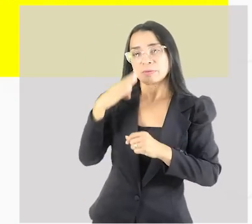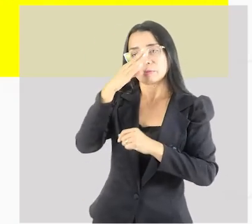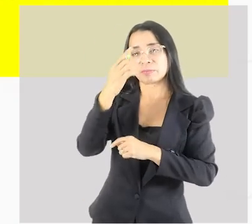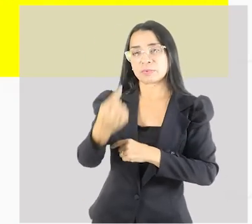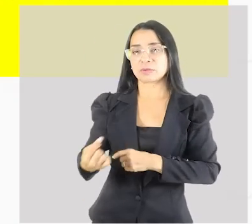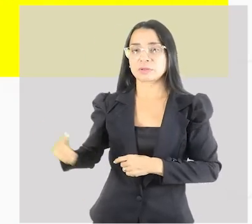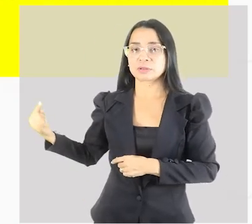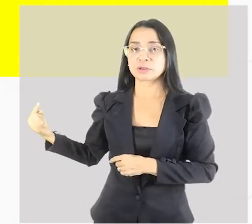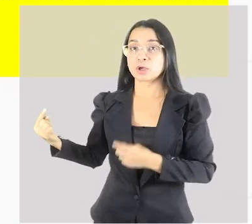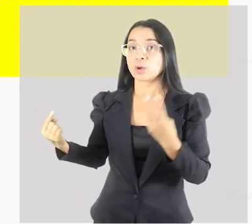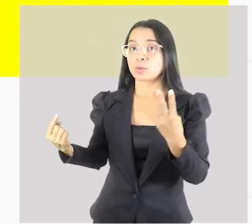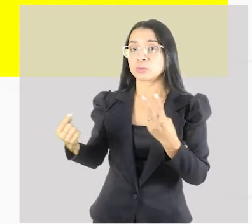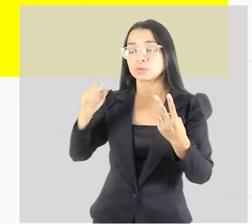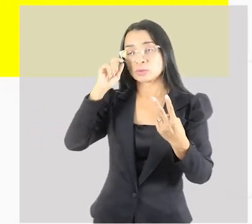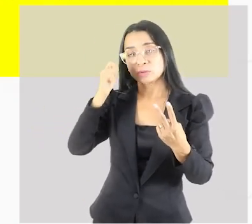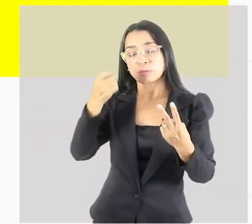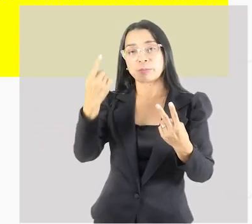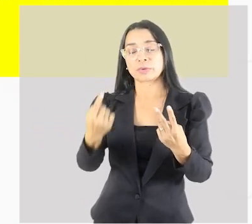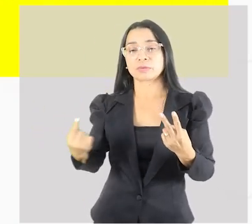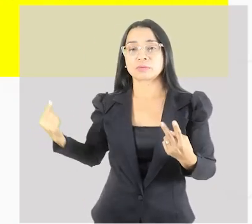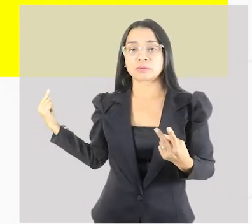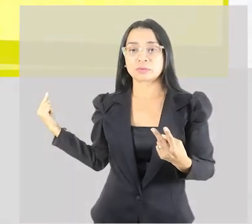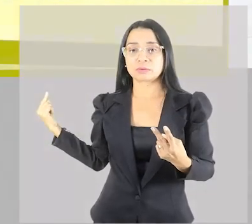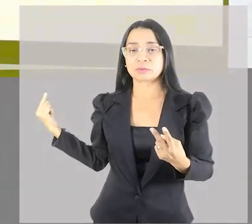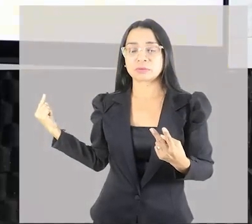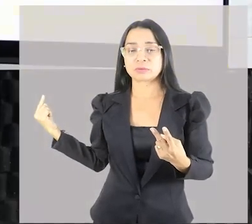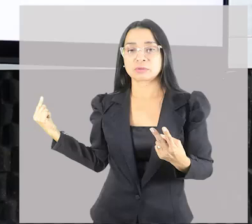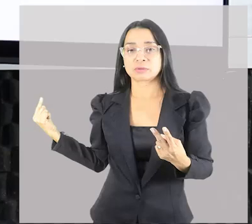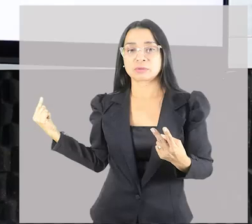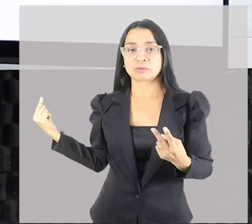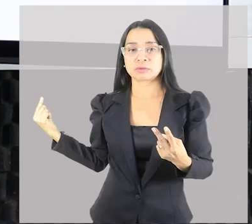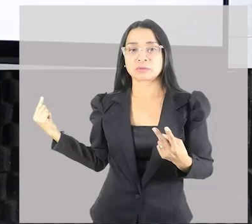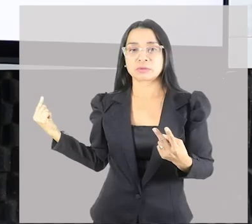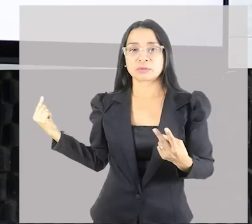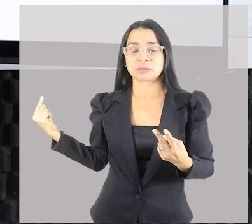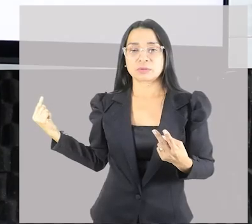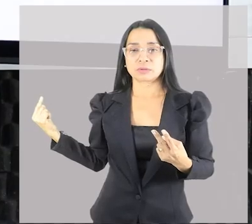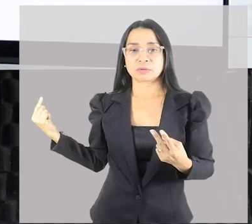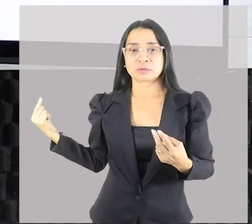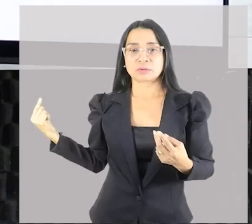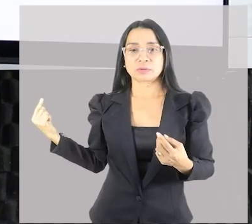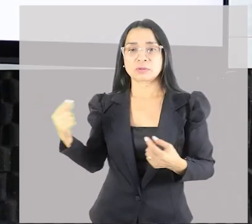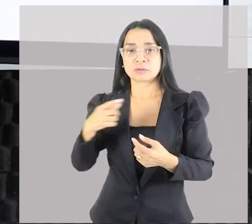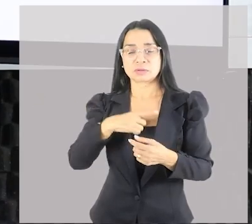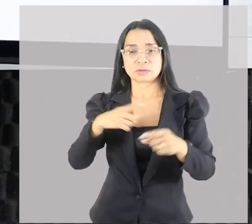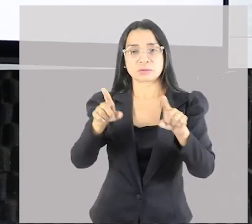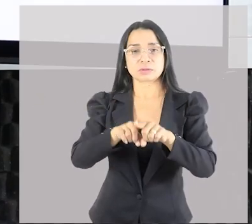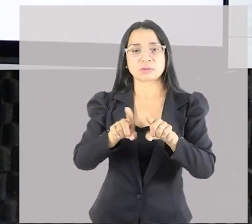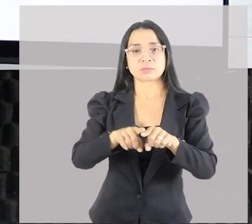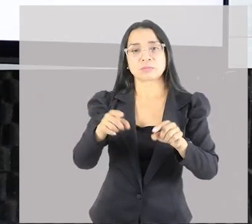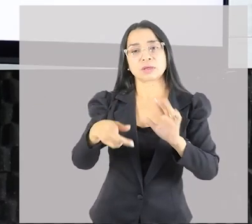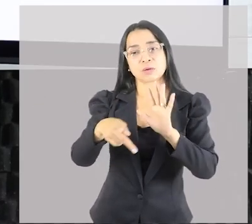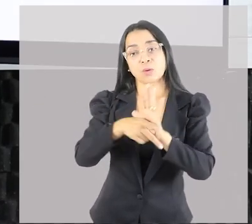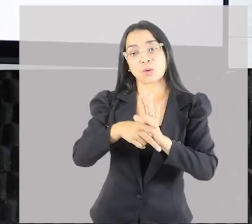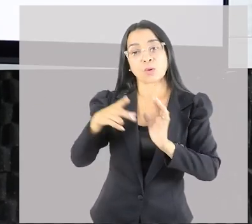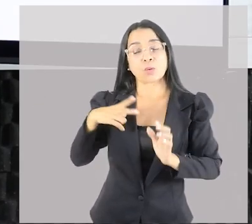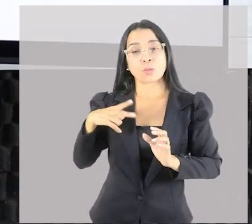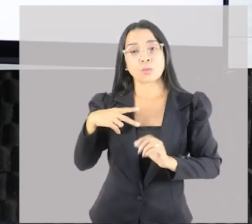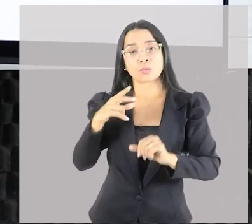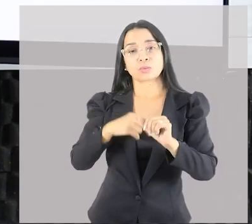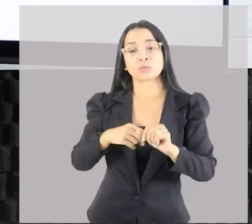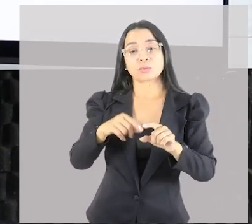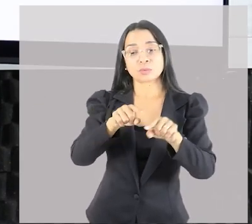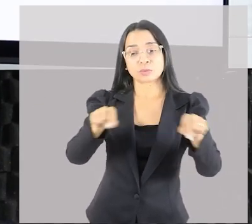dois são pretos, né? Ela está grávida e ele é o marido para atender os desejos dela. Aí você tem também o dono da fazenda, os vaqueiros